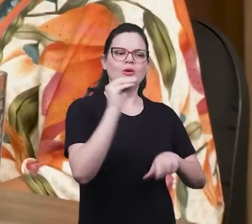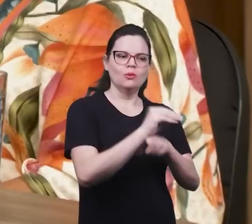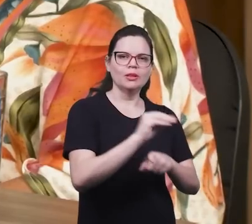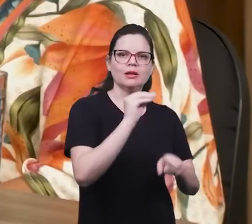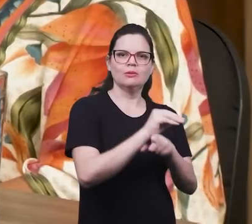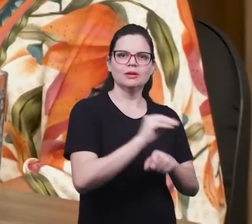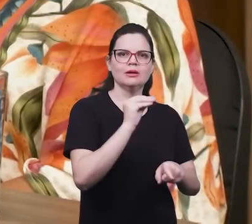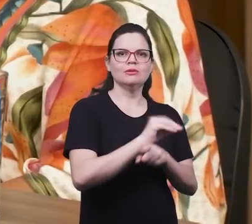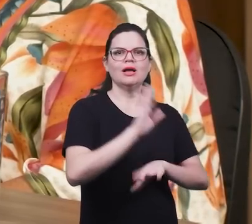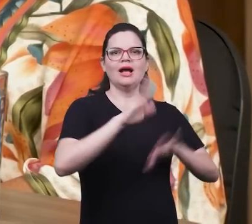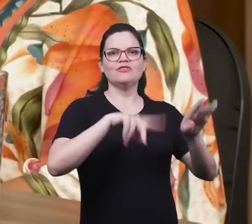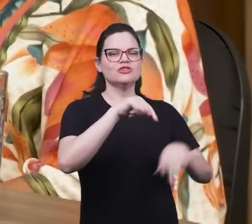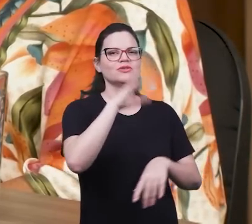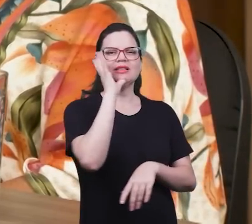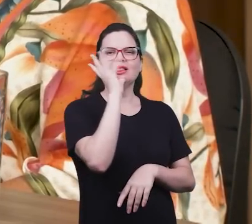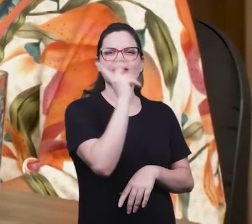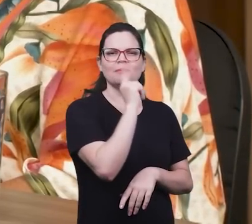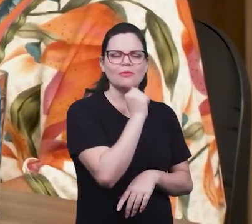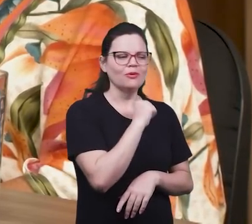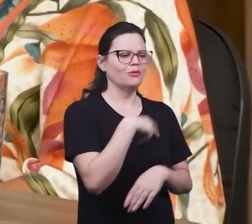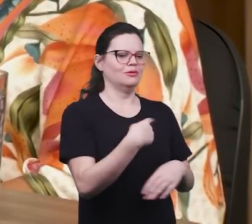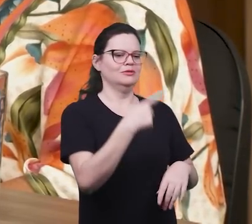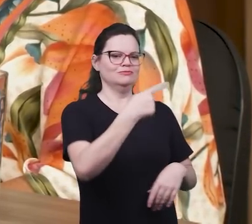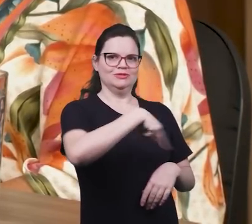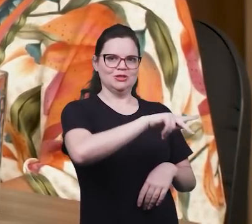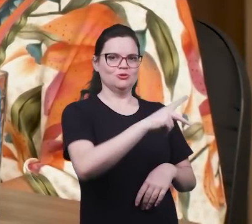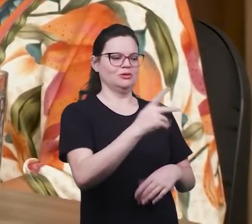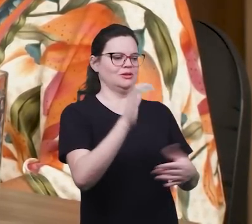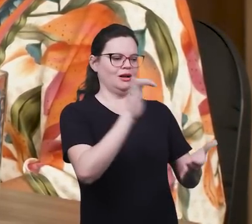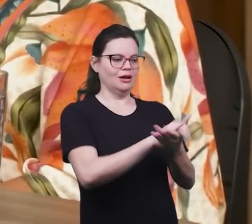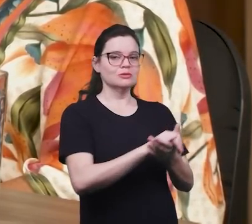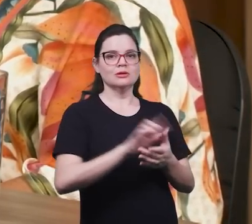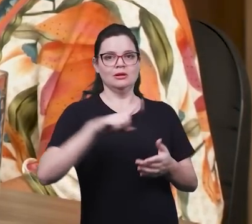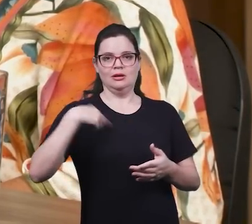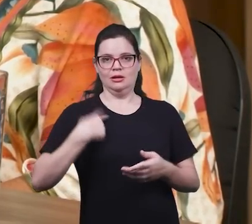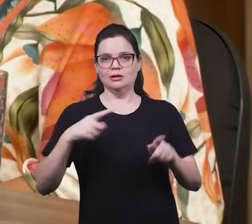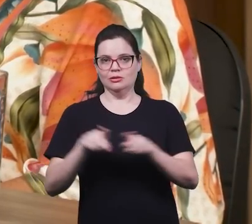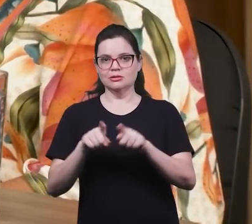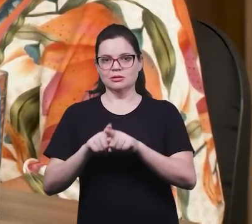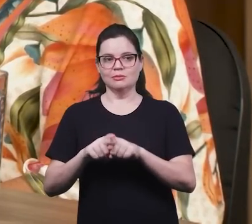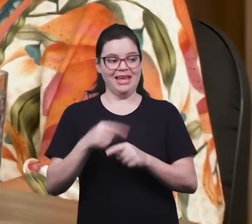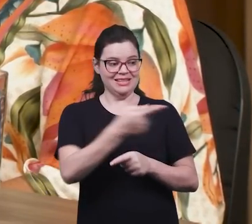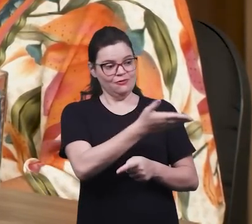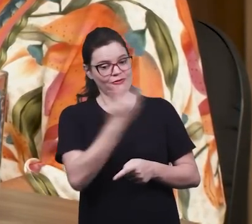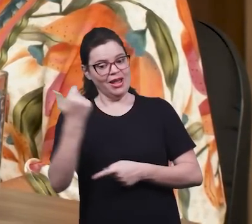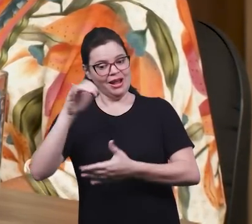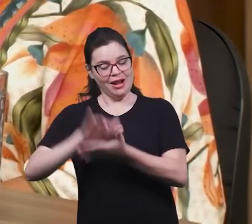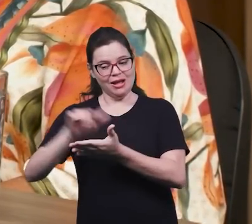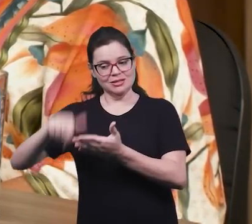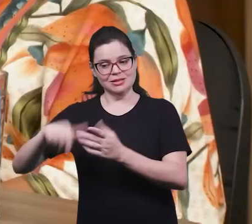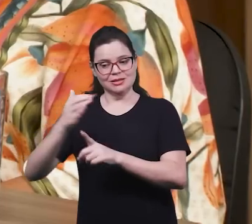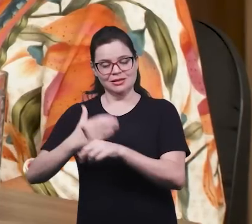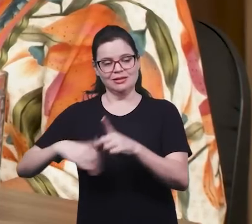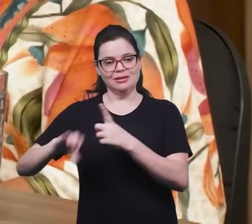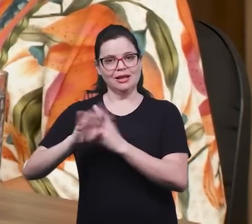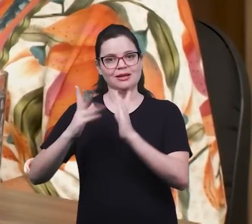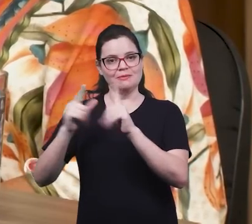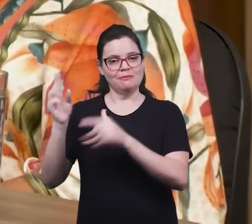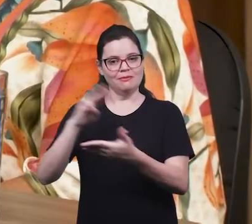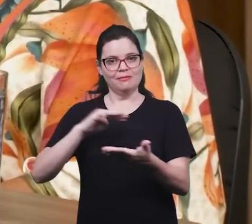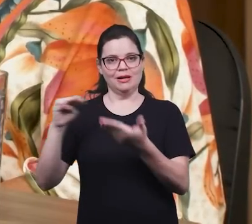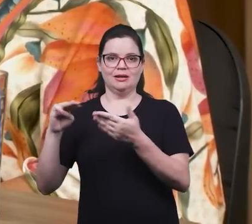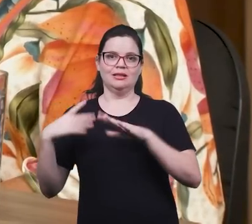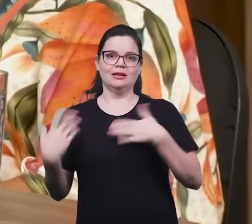demoraram tanto a vir, porque nós casamos, inclusive nos ofereceram para casar lá na igreja, que antigamente o nome era Cristã